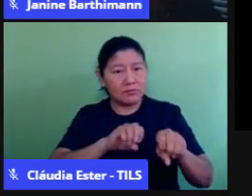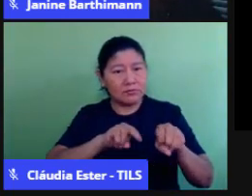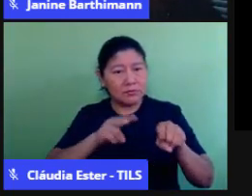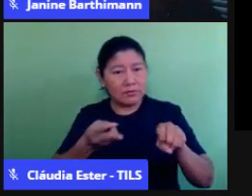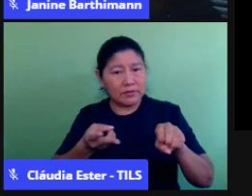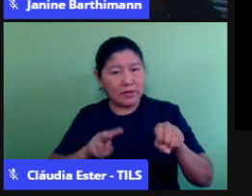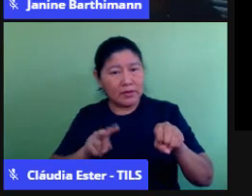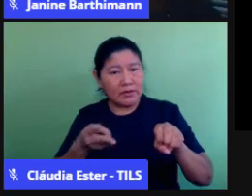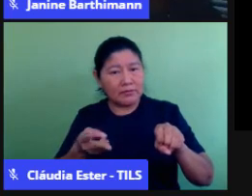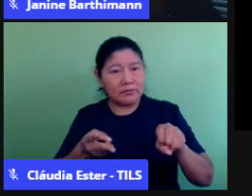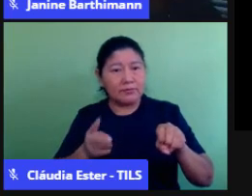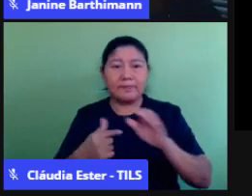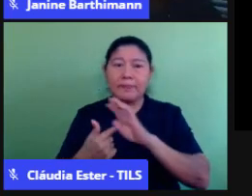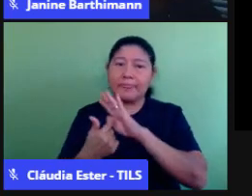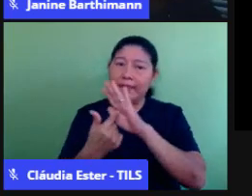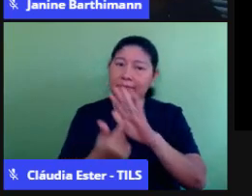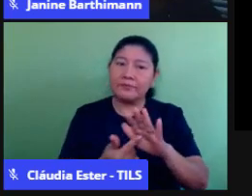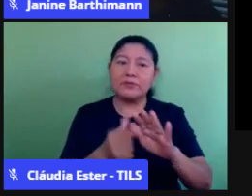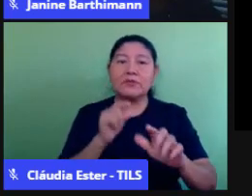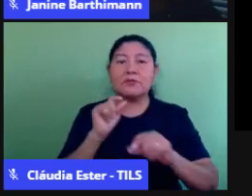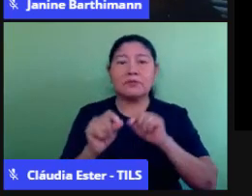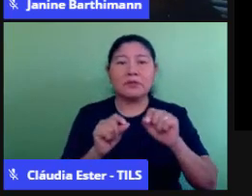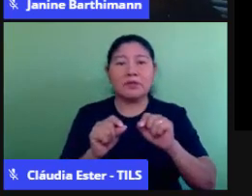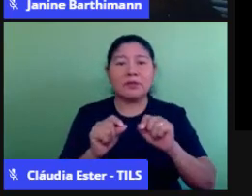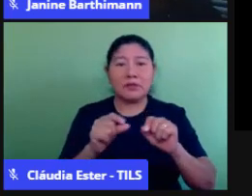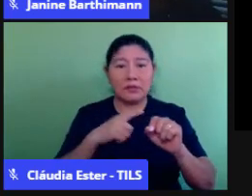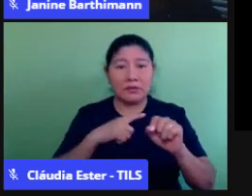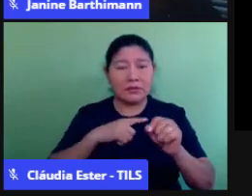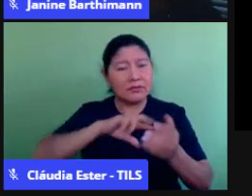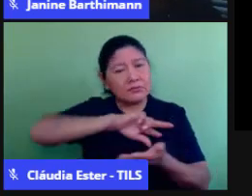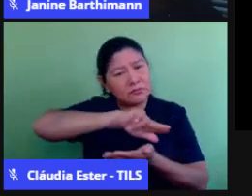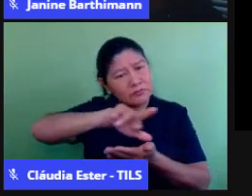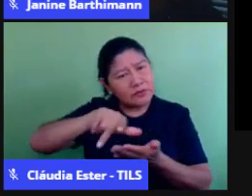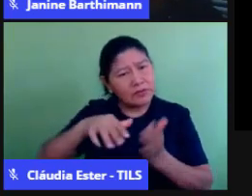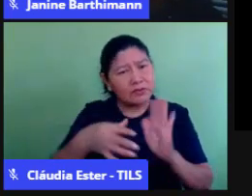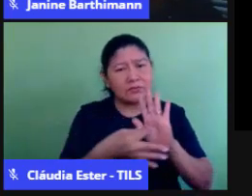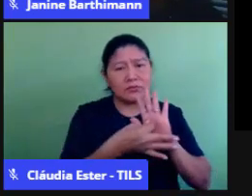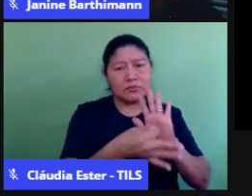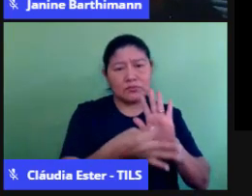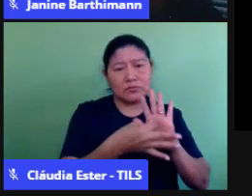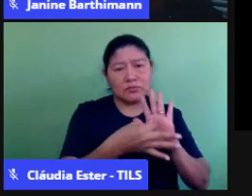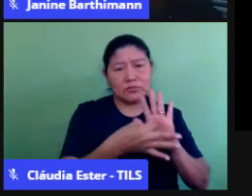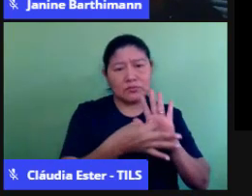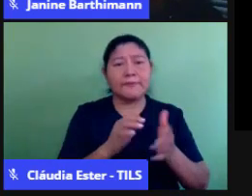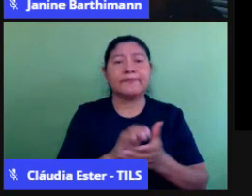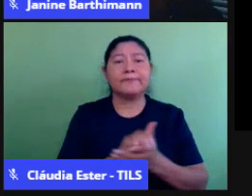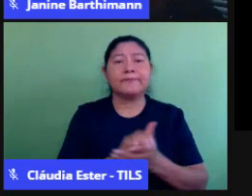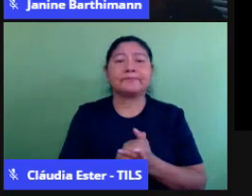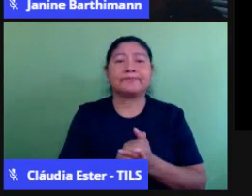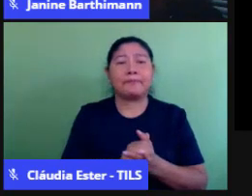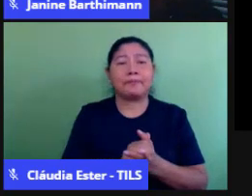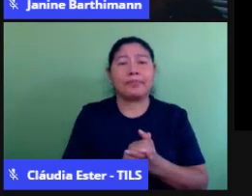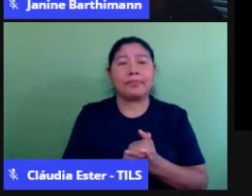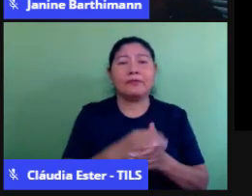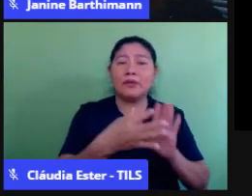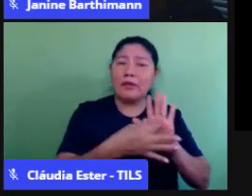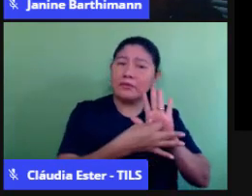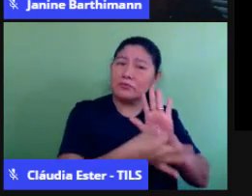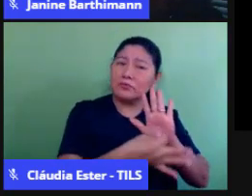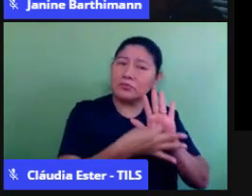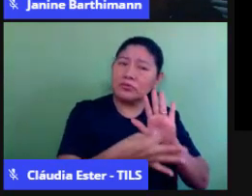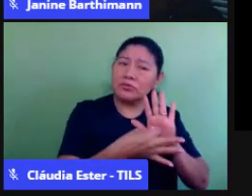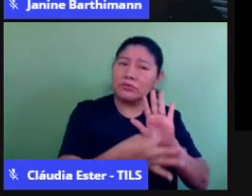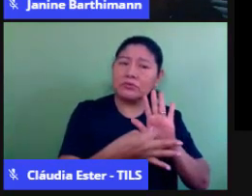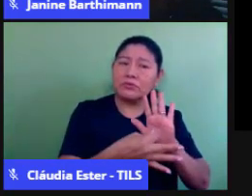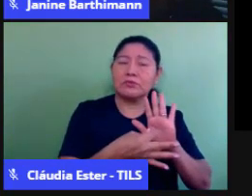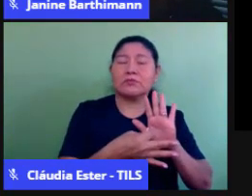vem trazendo sempre uma sugestão para vocês. Vamos lá. Para começar essa sugestão, o que nós fizemos?